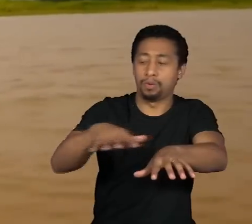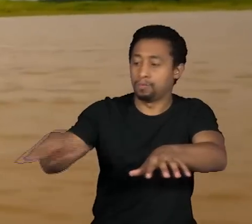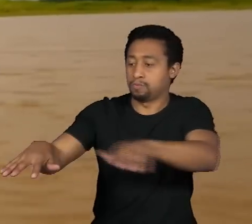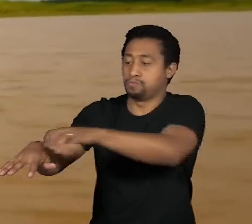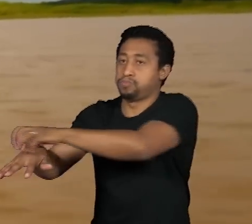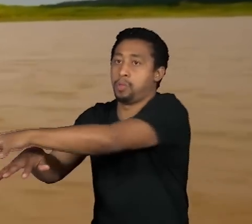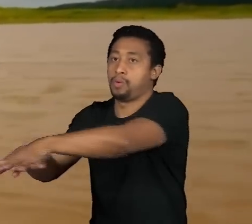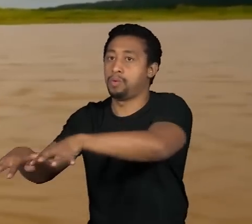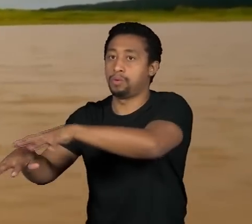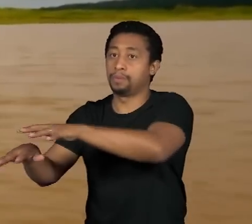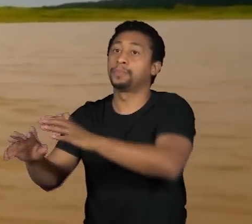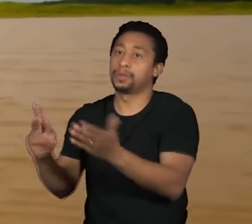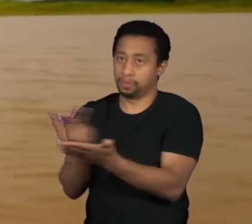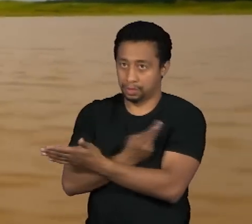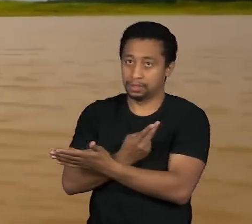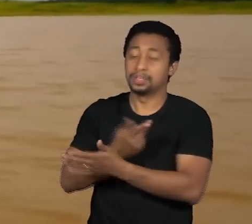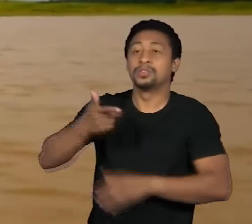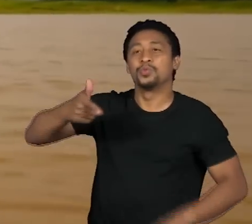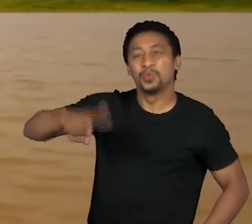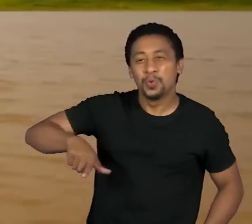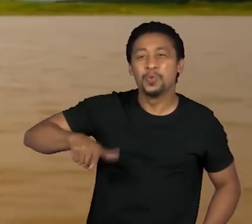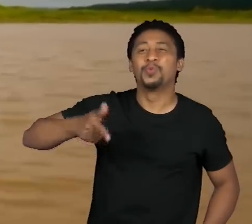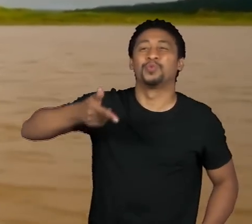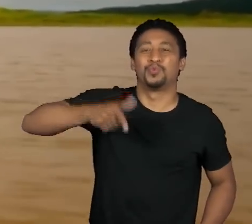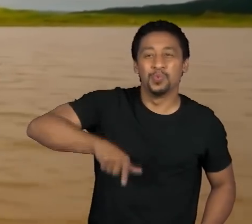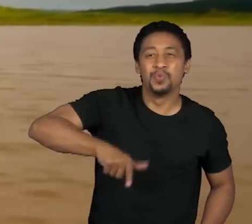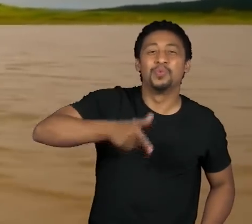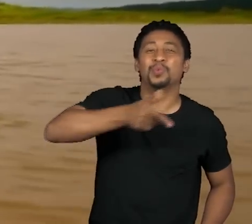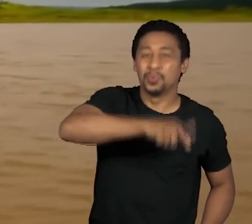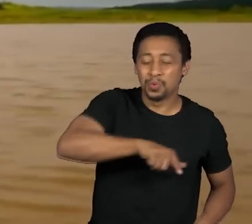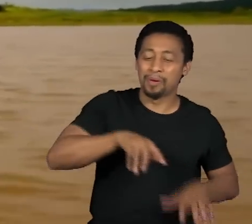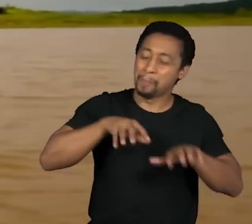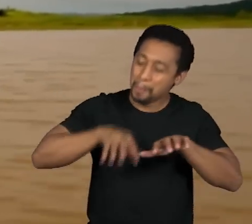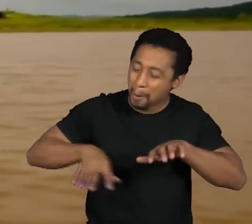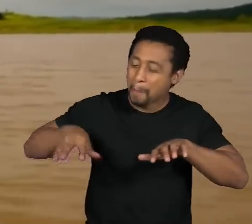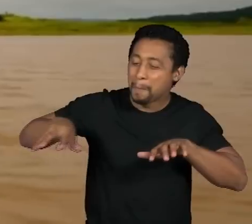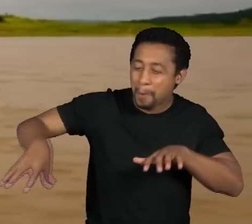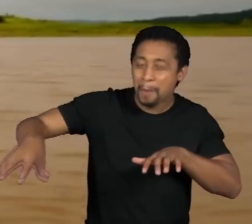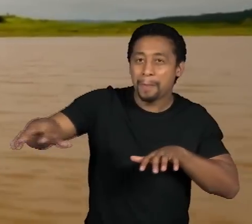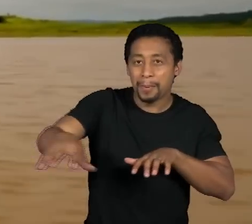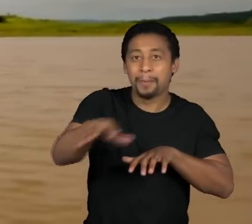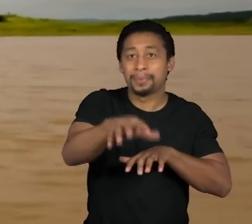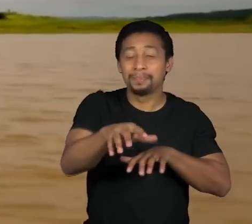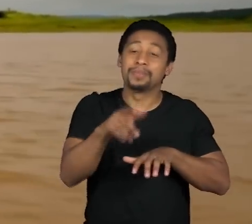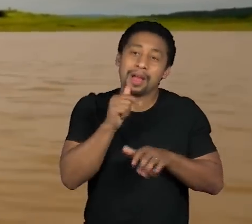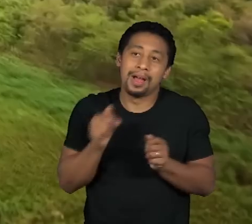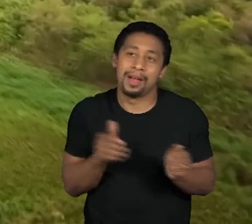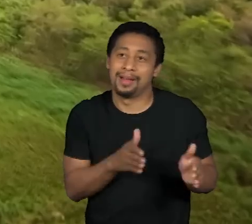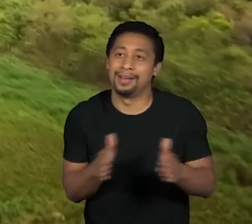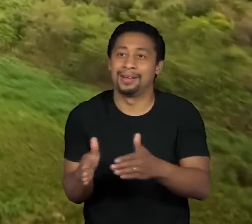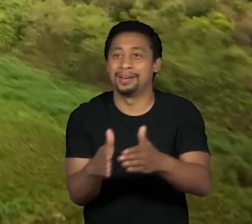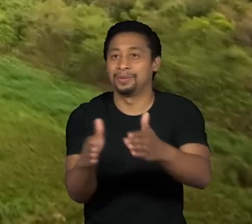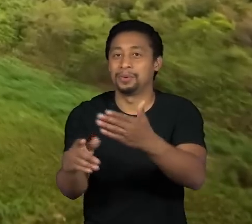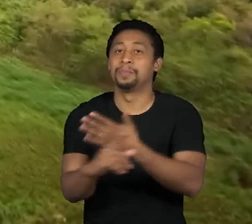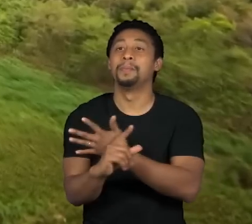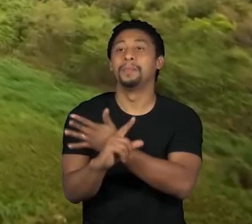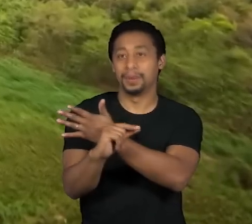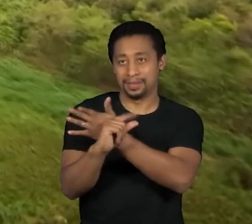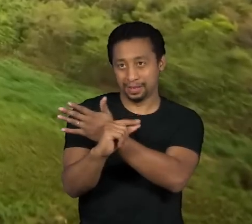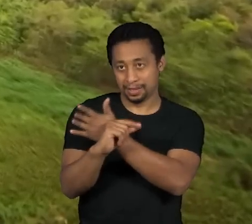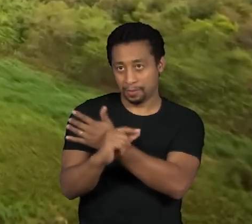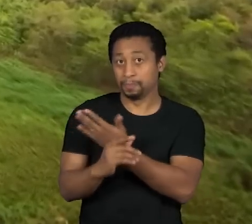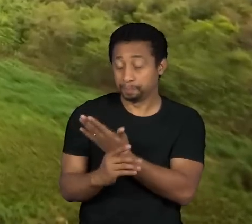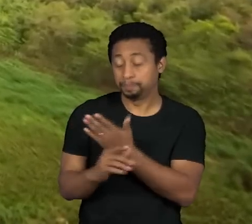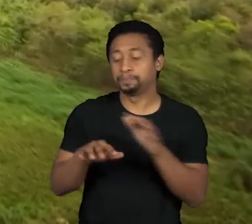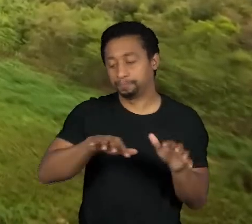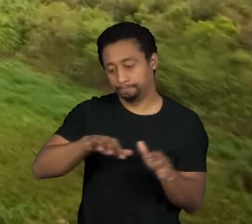assim, dentro da planície que se repete nos vários rios que trazem água para dentro do Pantanal, né? E aí, em seguida,